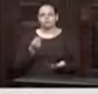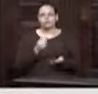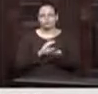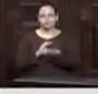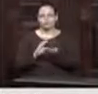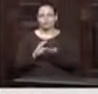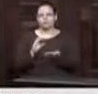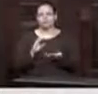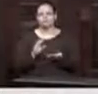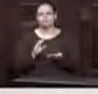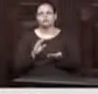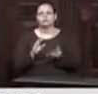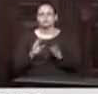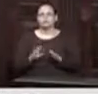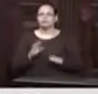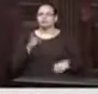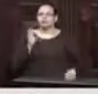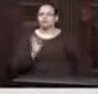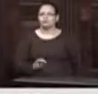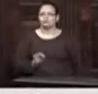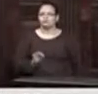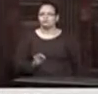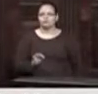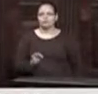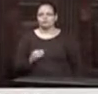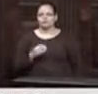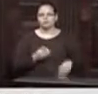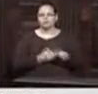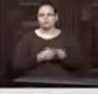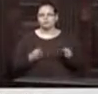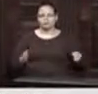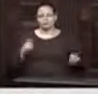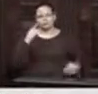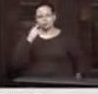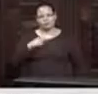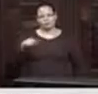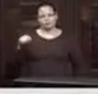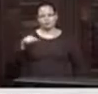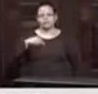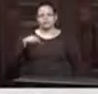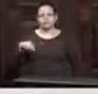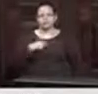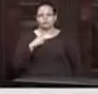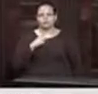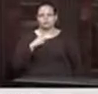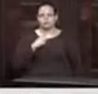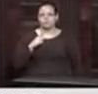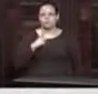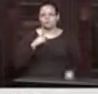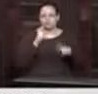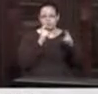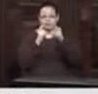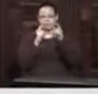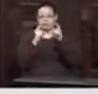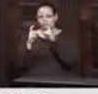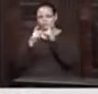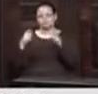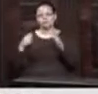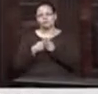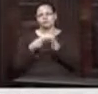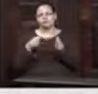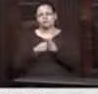e dos vencimentos. Com certeza, ao longo da próxima semana, nós estaremos aqui discutindo e